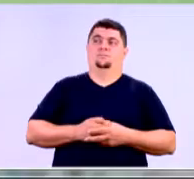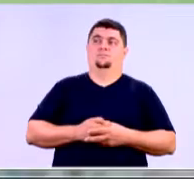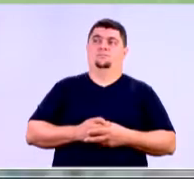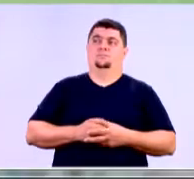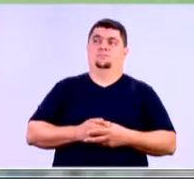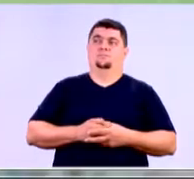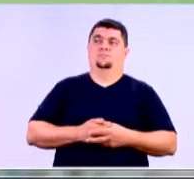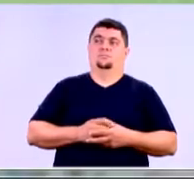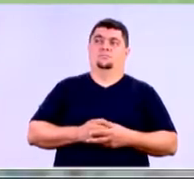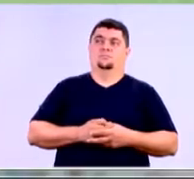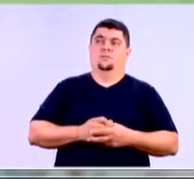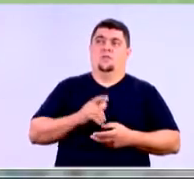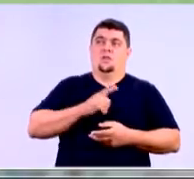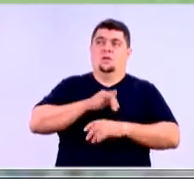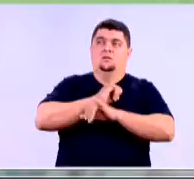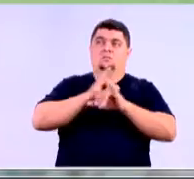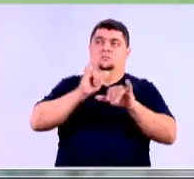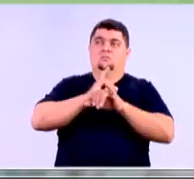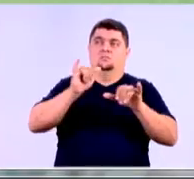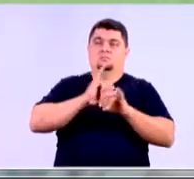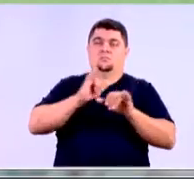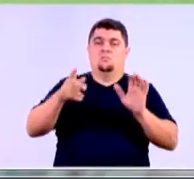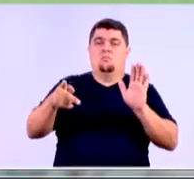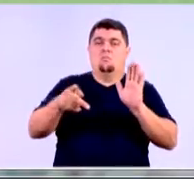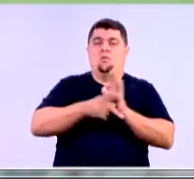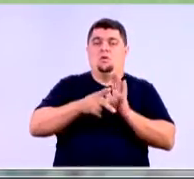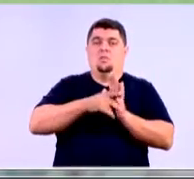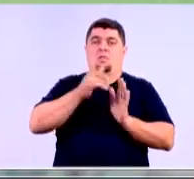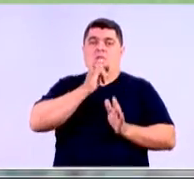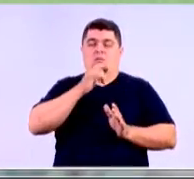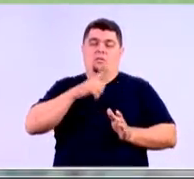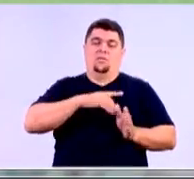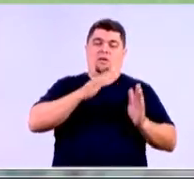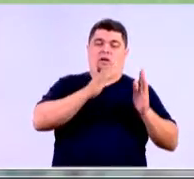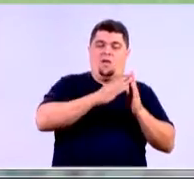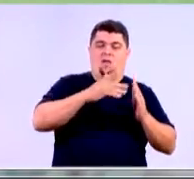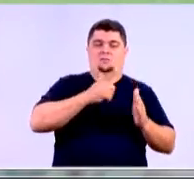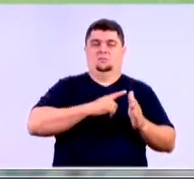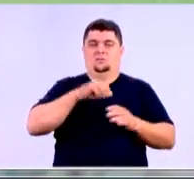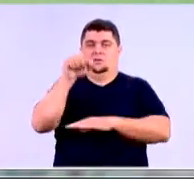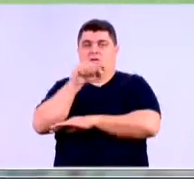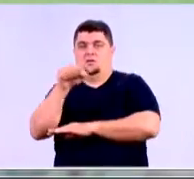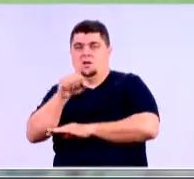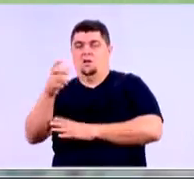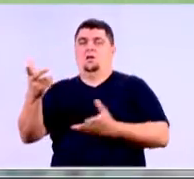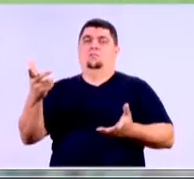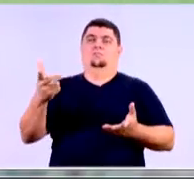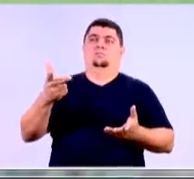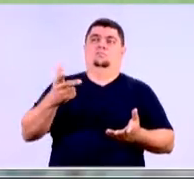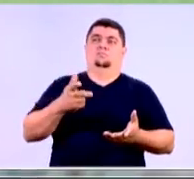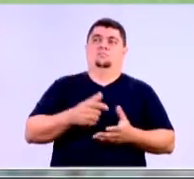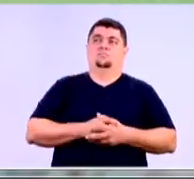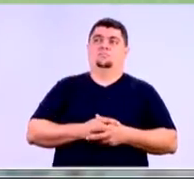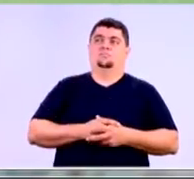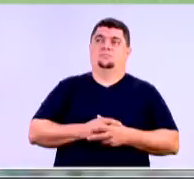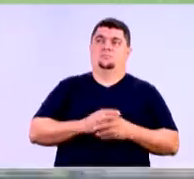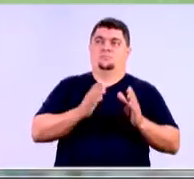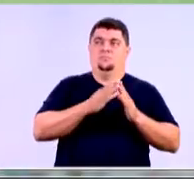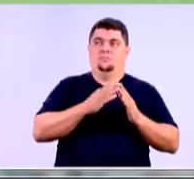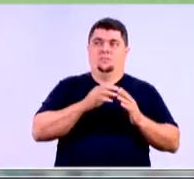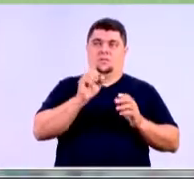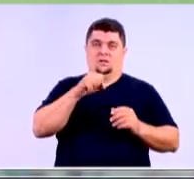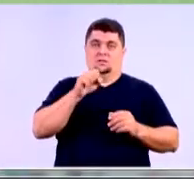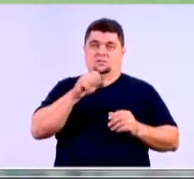Além disso, a gente vai ver informações patrimoniais. Por exemplo, casa própria, veículo próprio. Esse casa própria, sim,